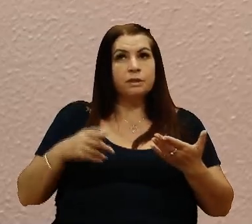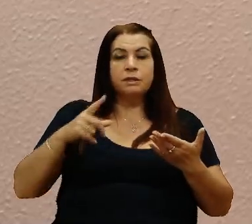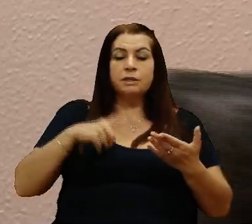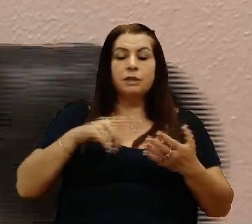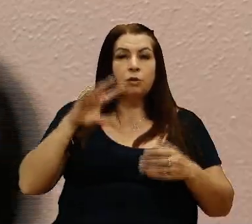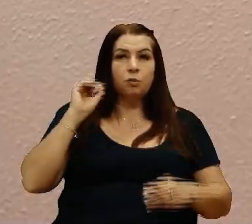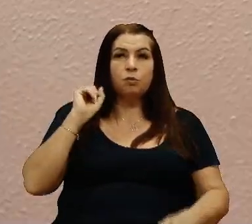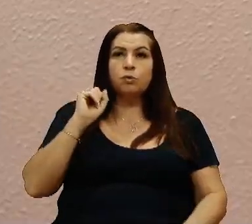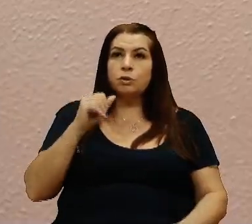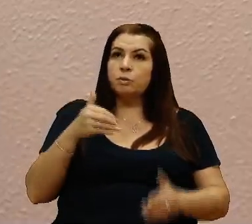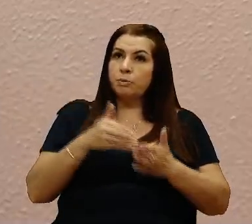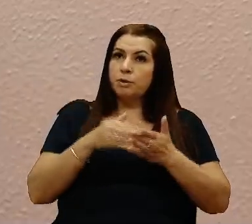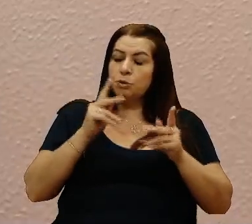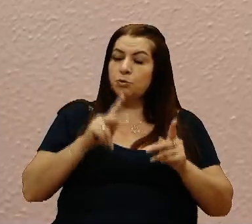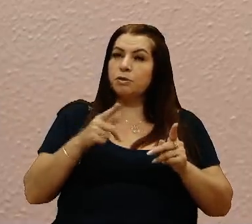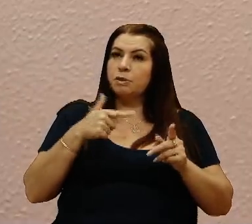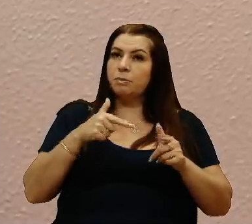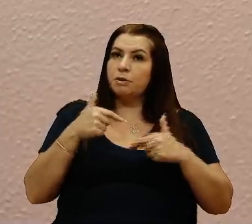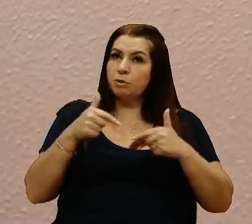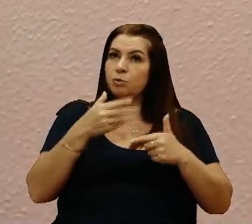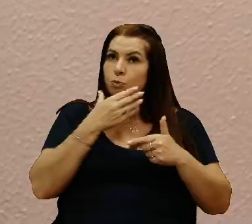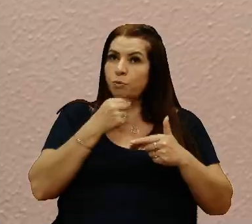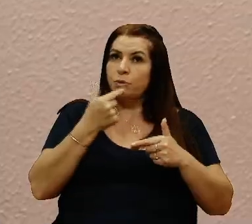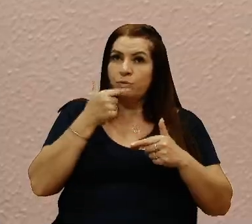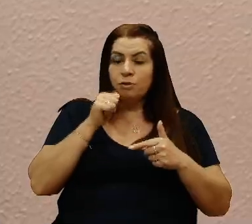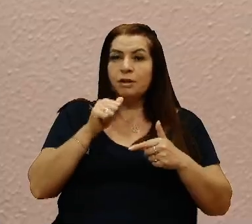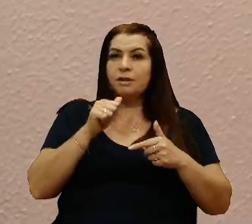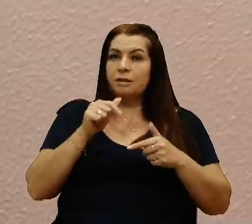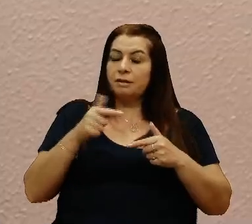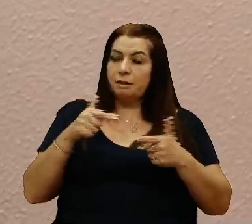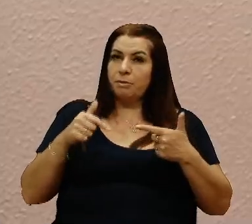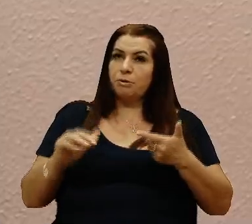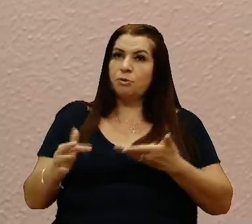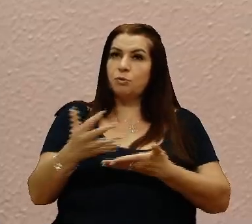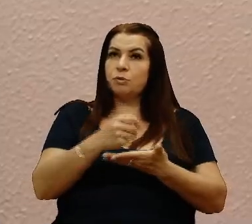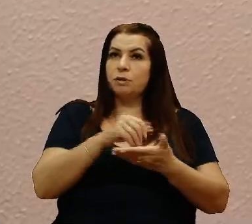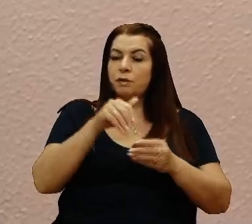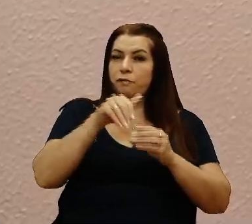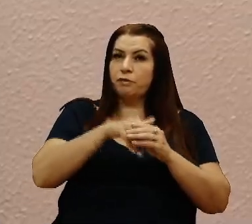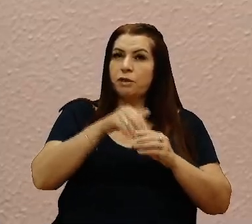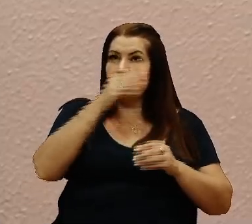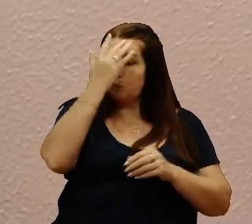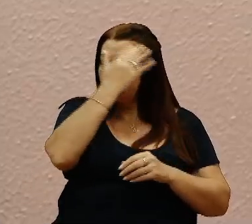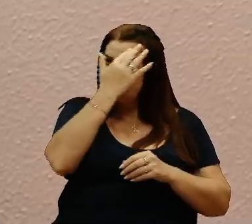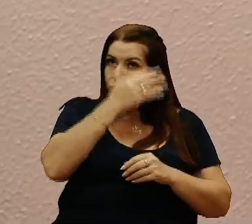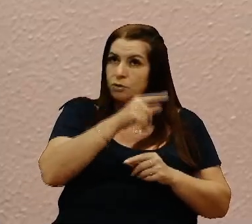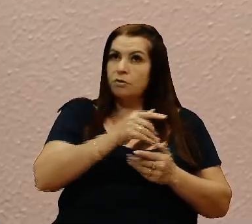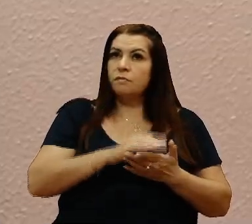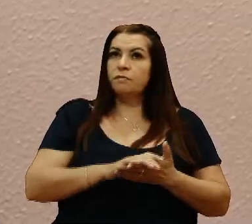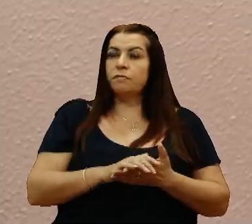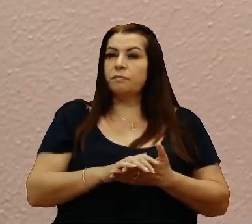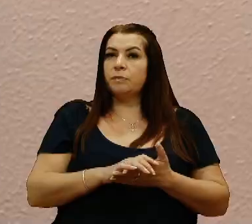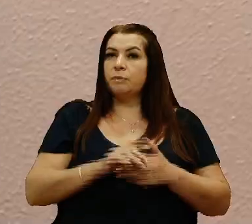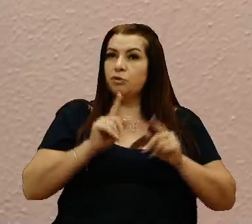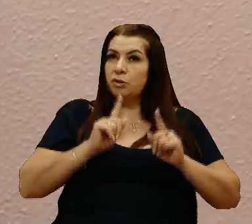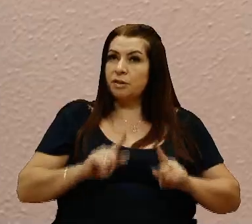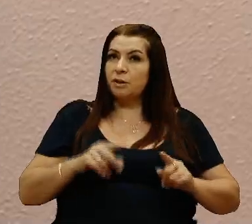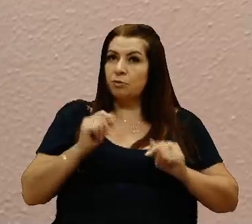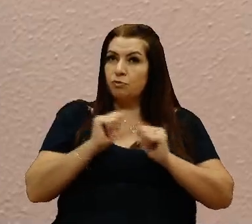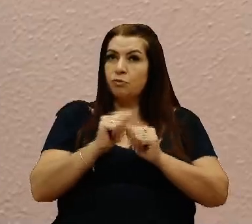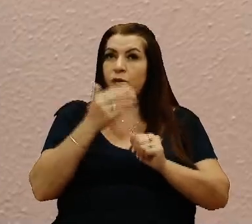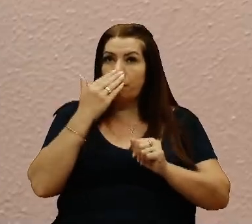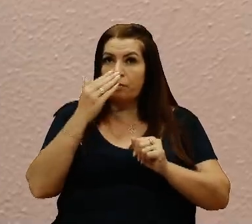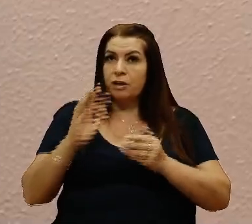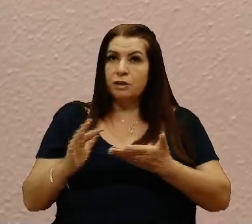hoje, trabalhadores e trabalhadoras da Codeca, que dizem votar no Adiló pela gestão dele à frente da Codeca